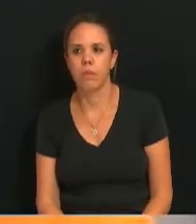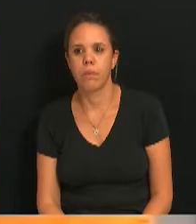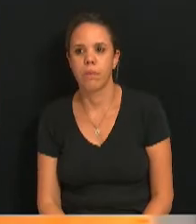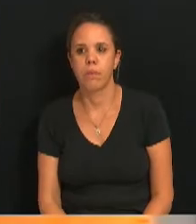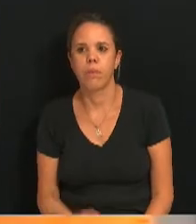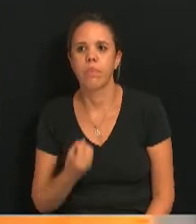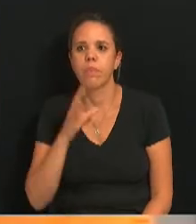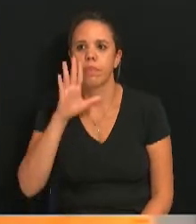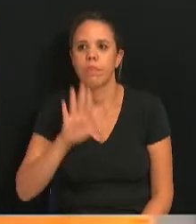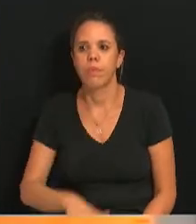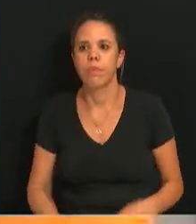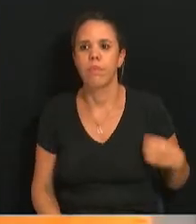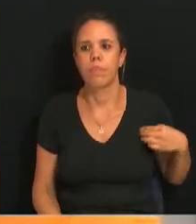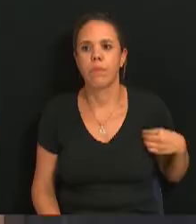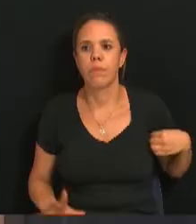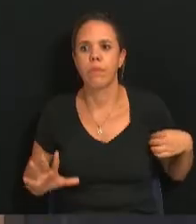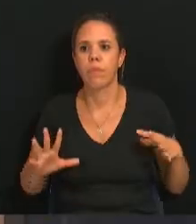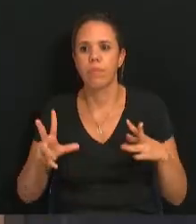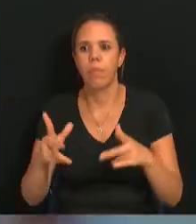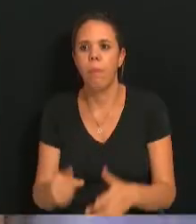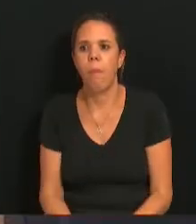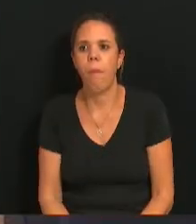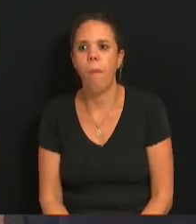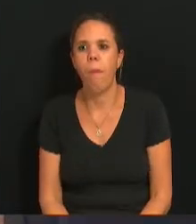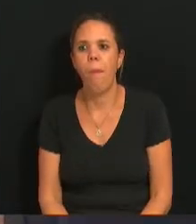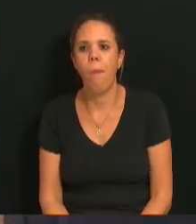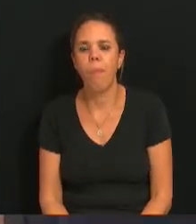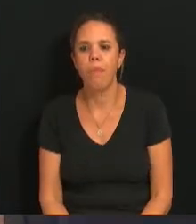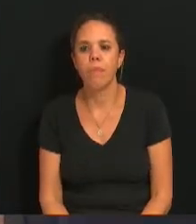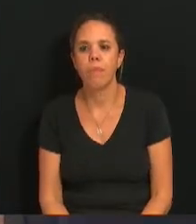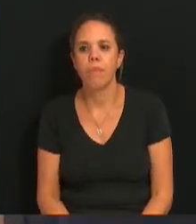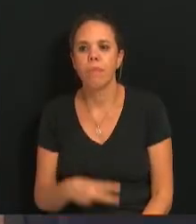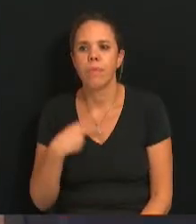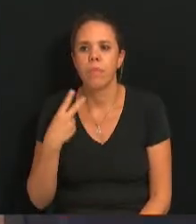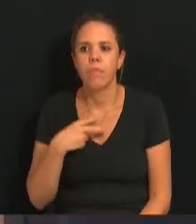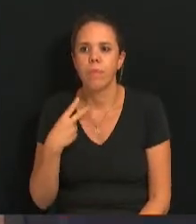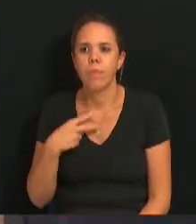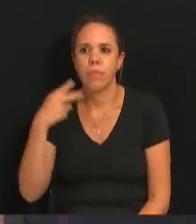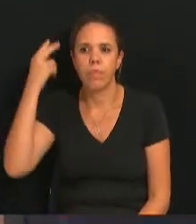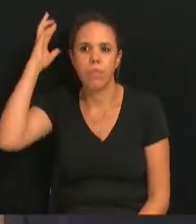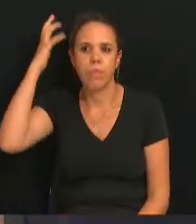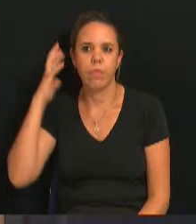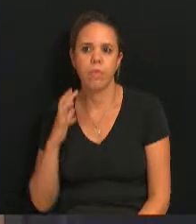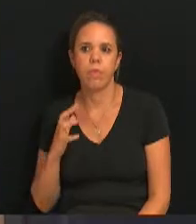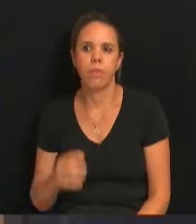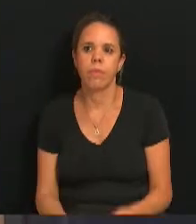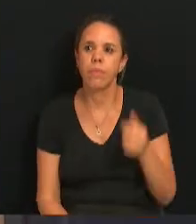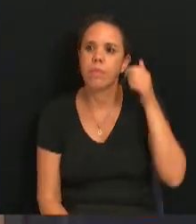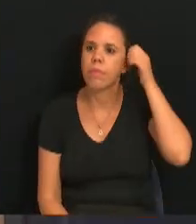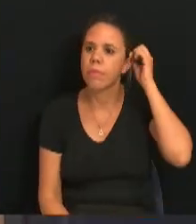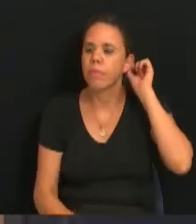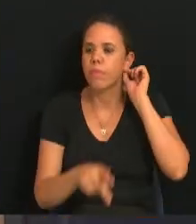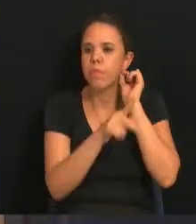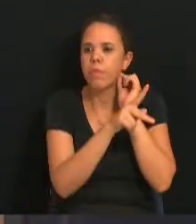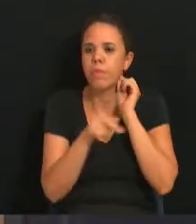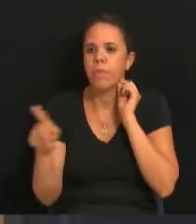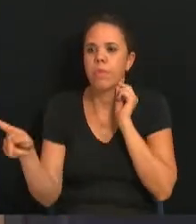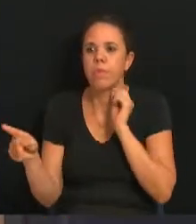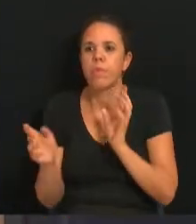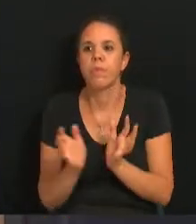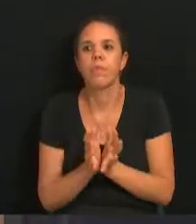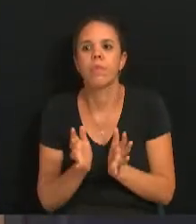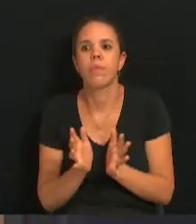Boa tarde a todas e todos. Eu sou a vereadora Guida Calisto, sou presidente da Comissão